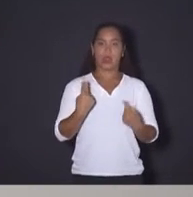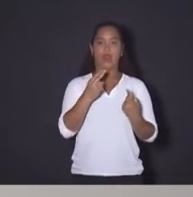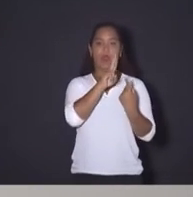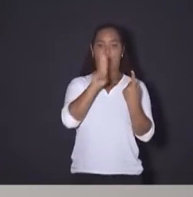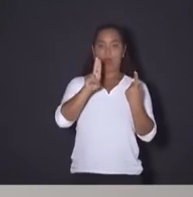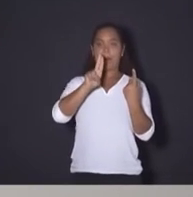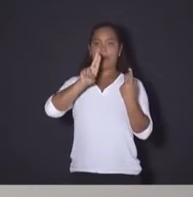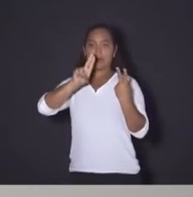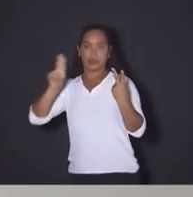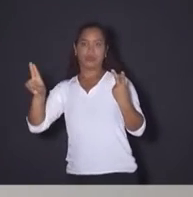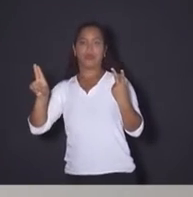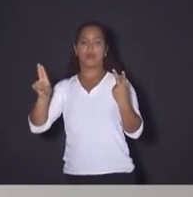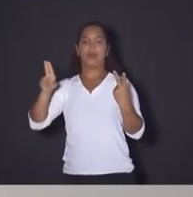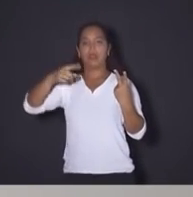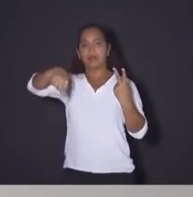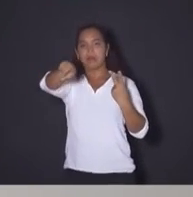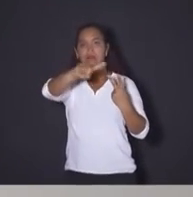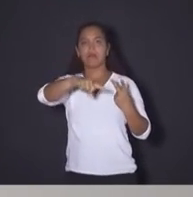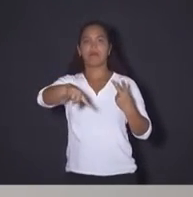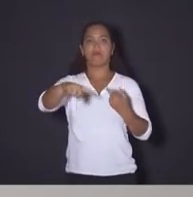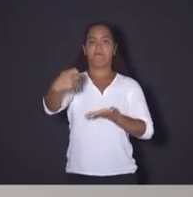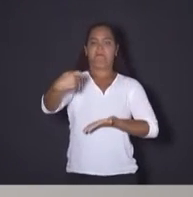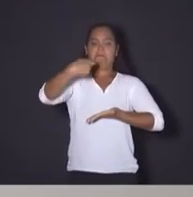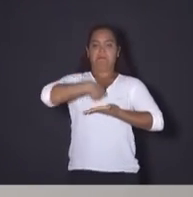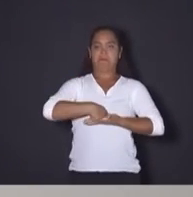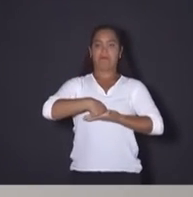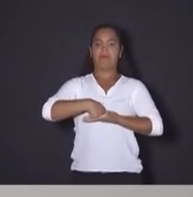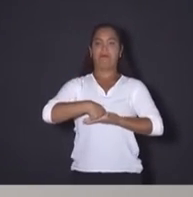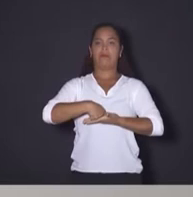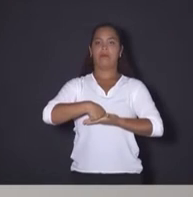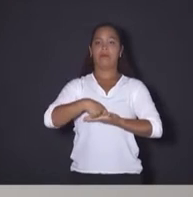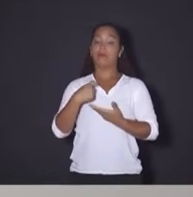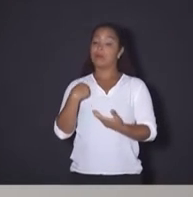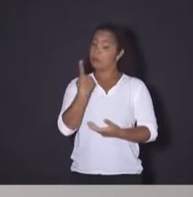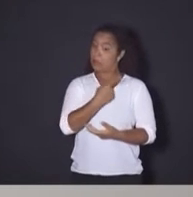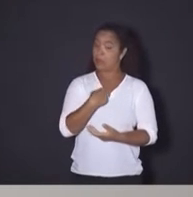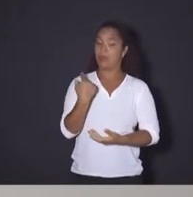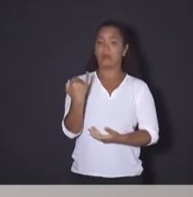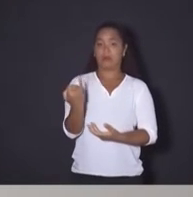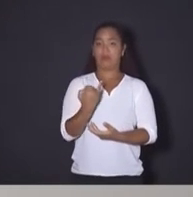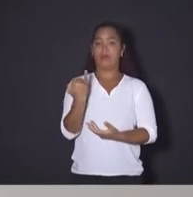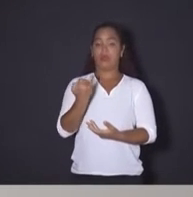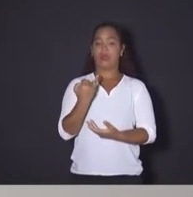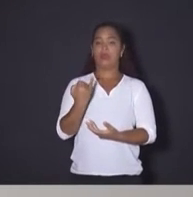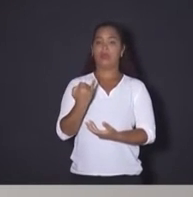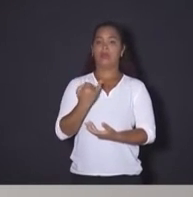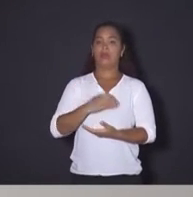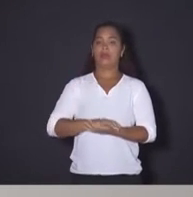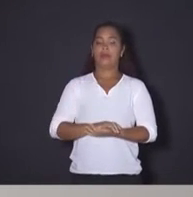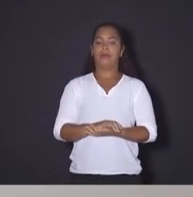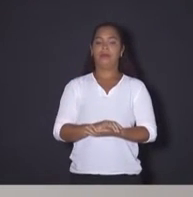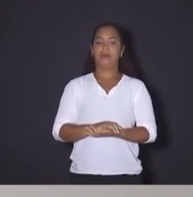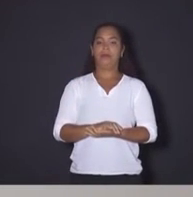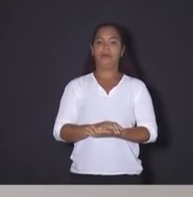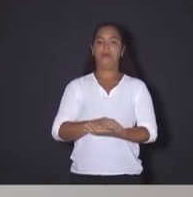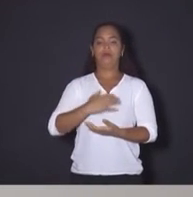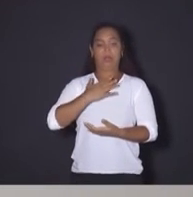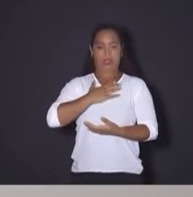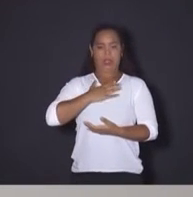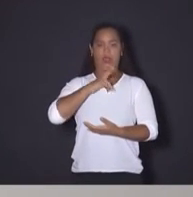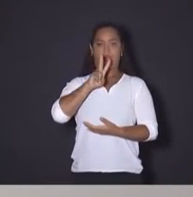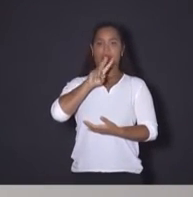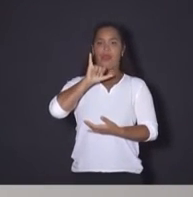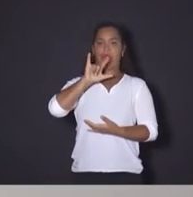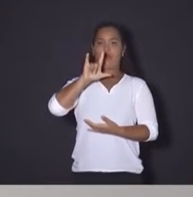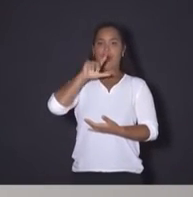racismo bota o nome que quiser na gente isso para nós é muito importante eu vim então eu sou vilma